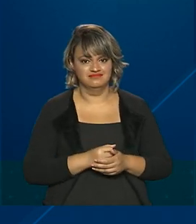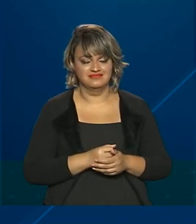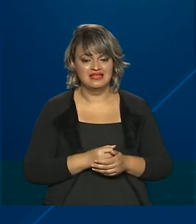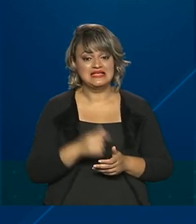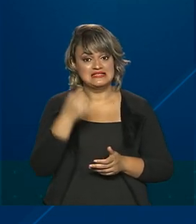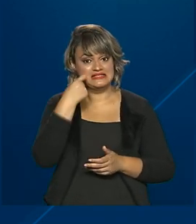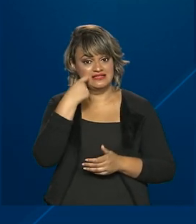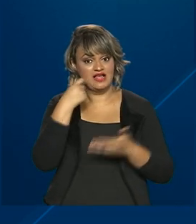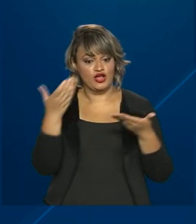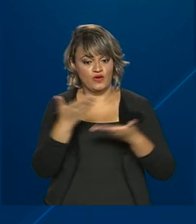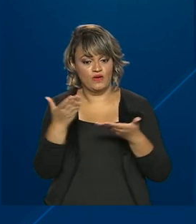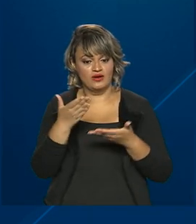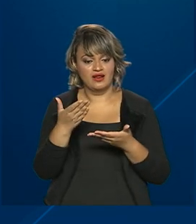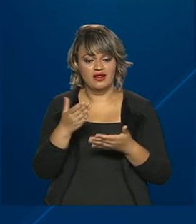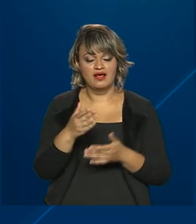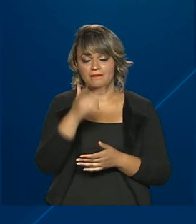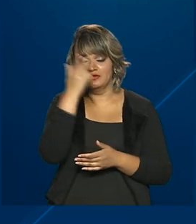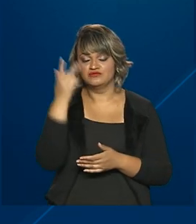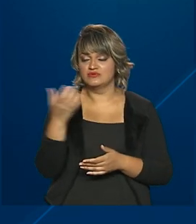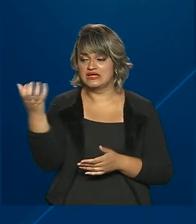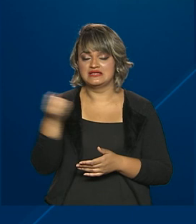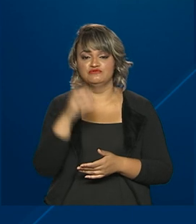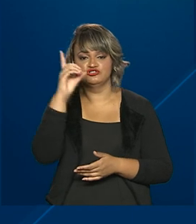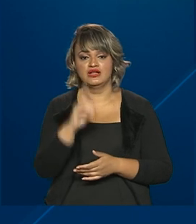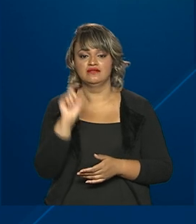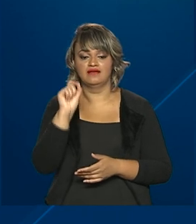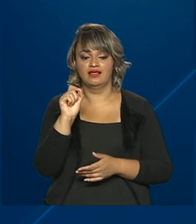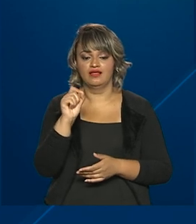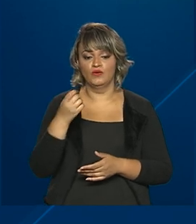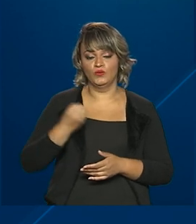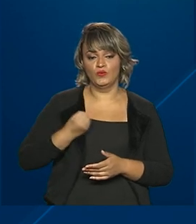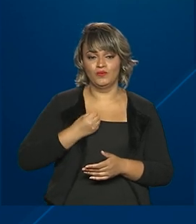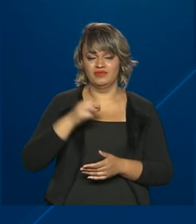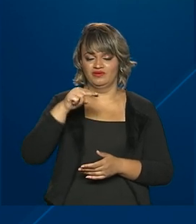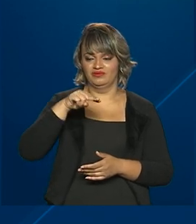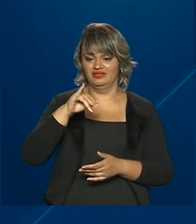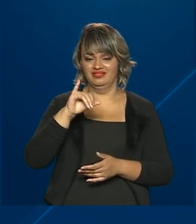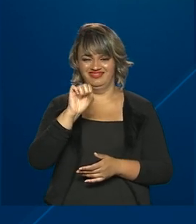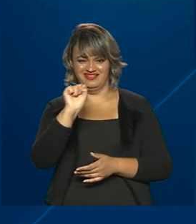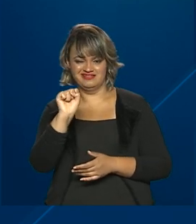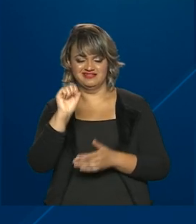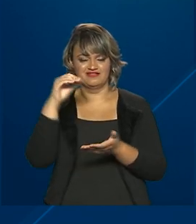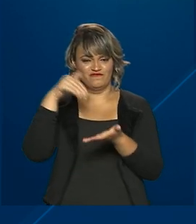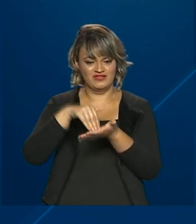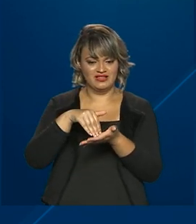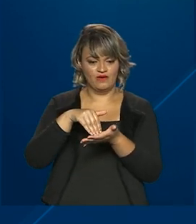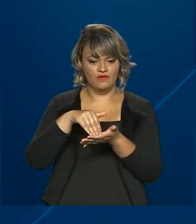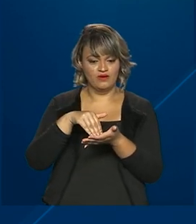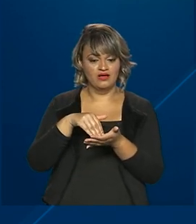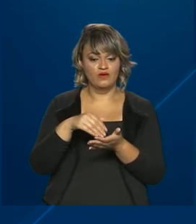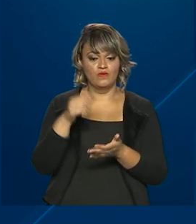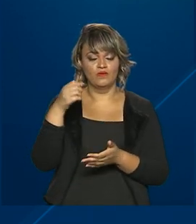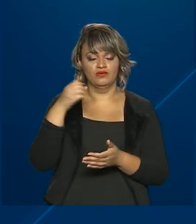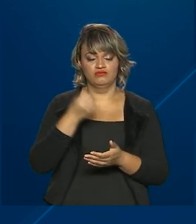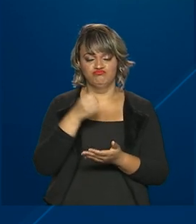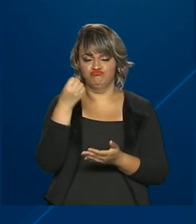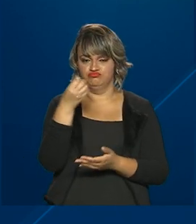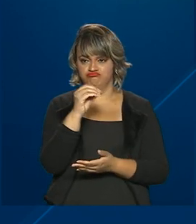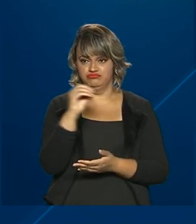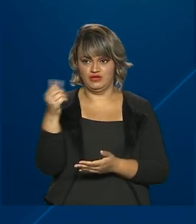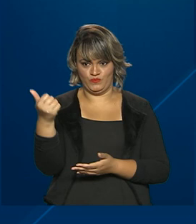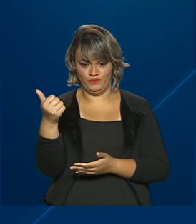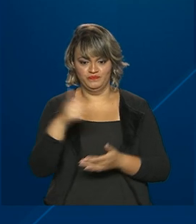nesta sexta feira recebem o benefício quem tem o Nis número de identificação social terminado em um